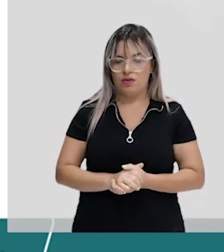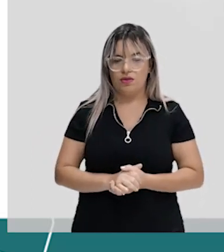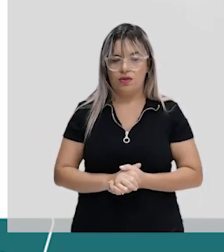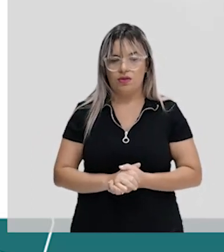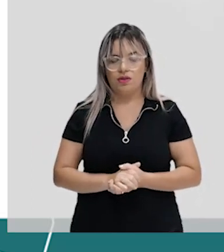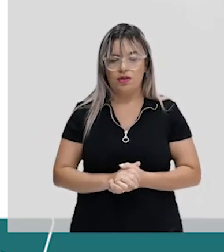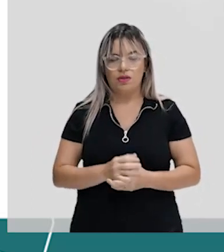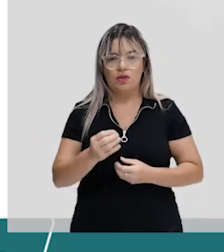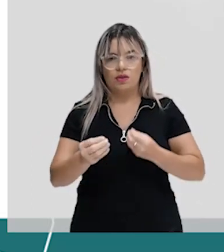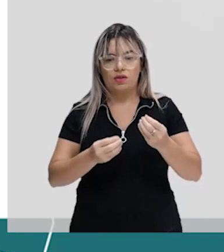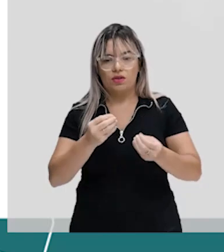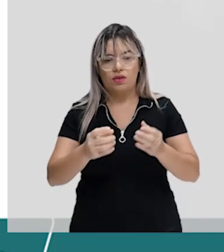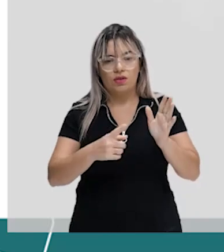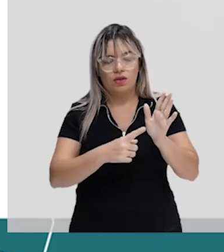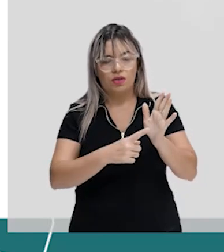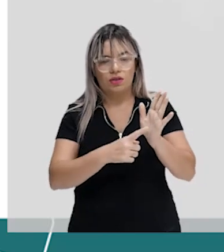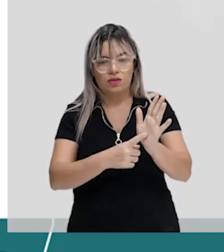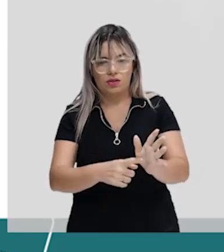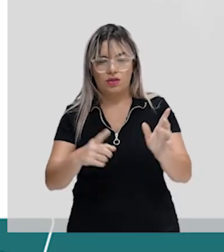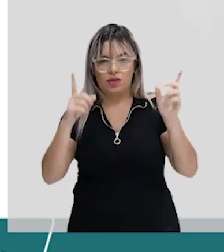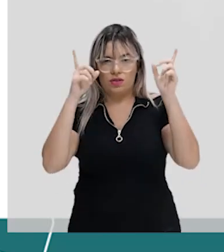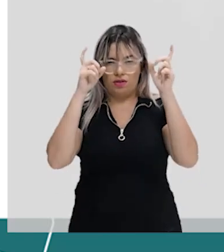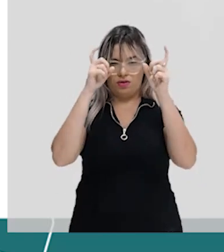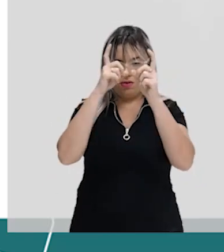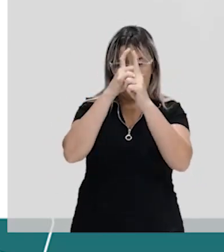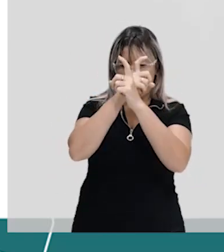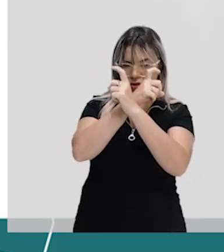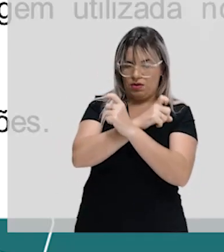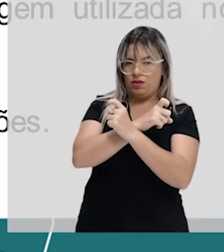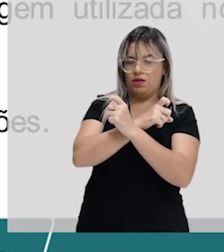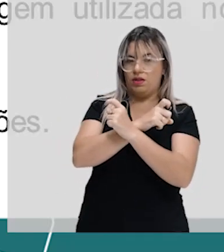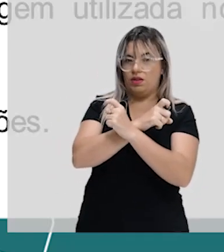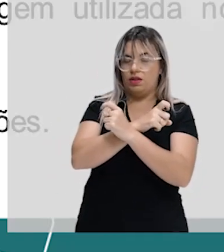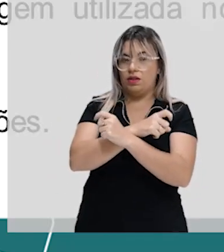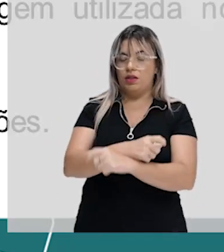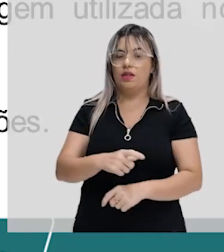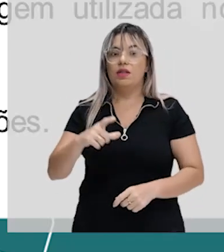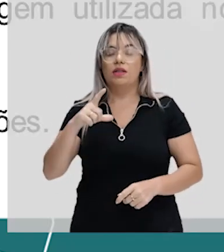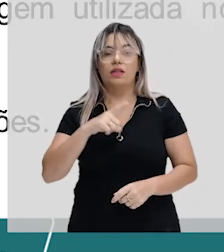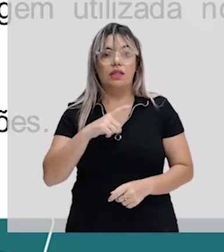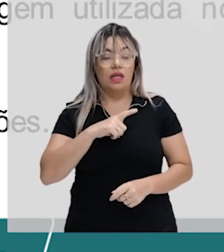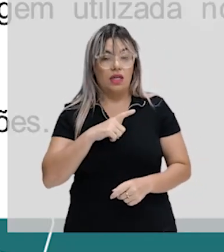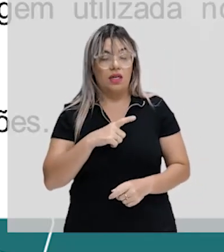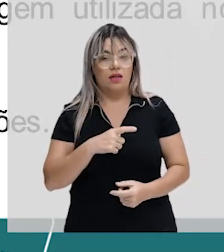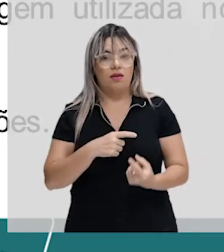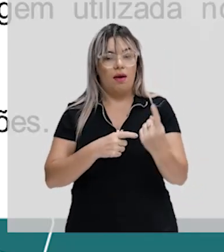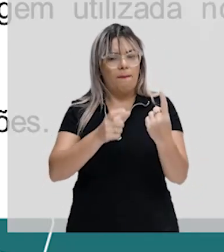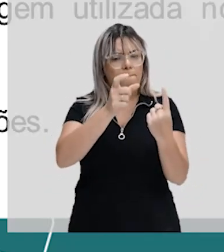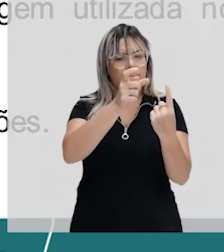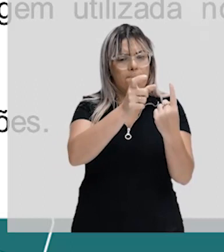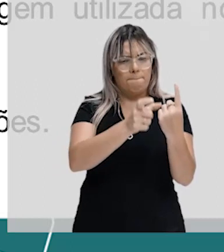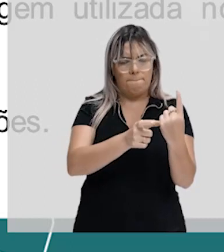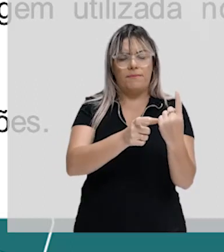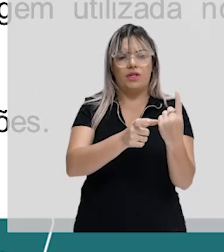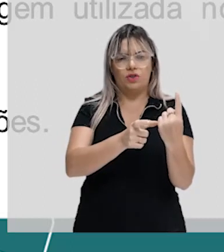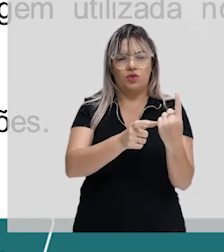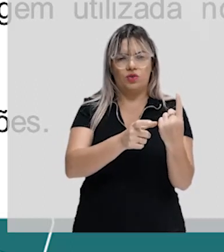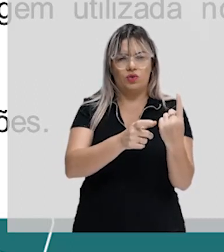A complexidade que eu acabei de falar, né? Tem gente que se expressa de forma muito complexa. Para você entender, tem